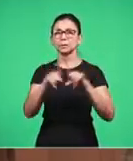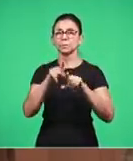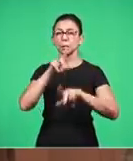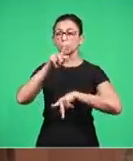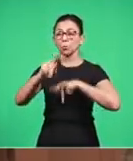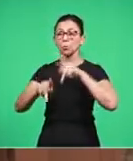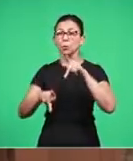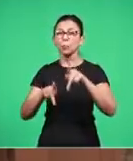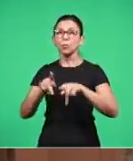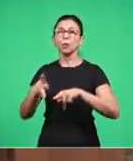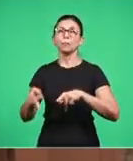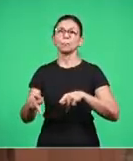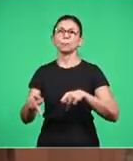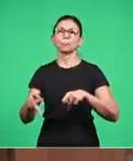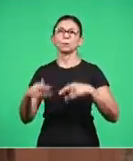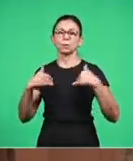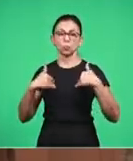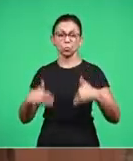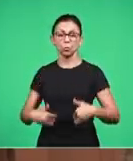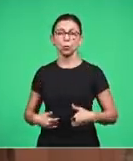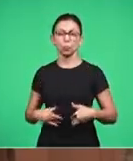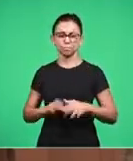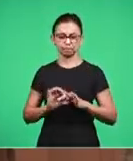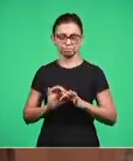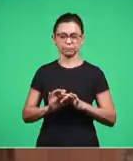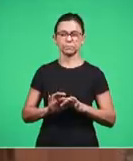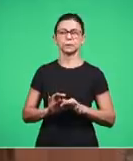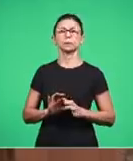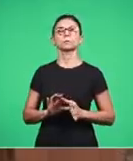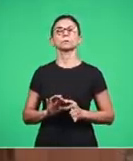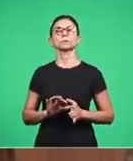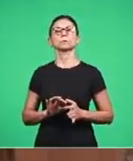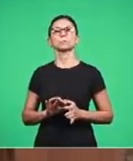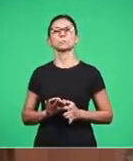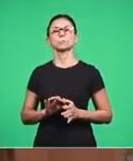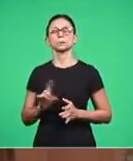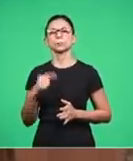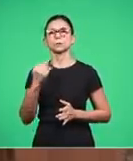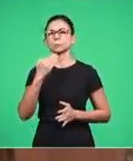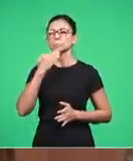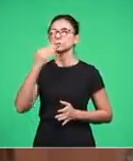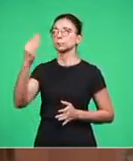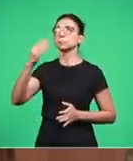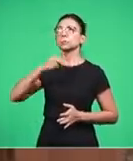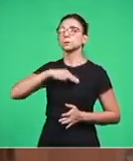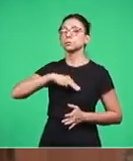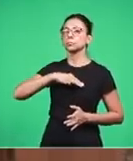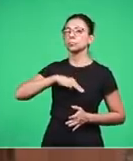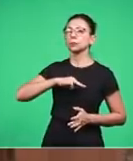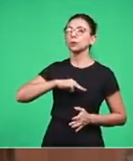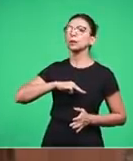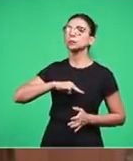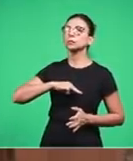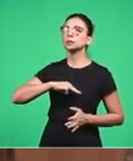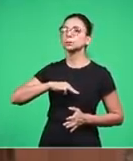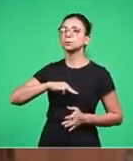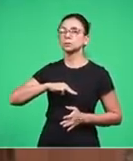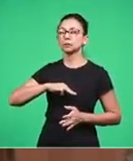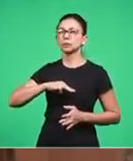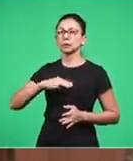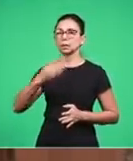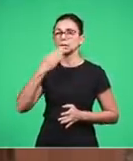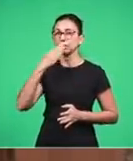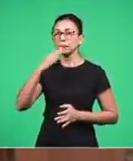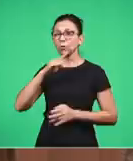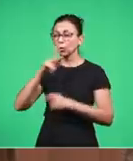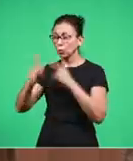unidade desse povo, há um corpo. E quando nós pedimos a misericórdia de Deus, é a misericórdia para o seu povo, a misericórdia